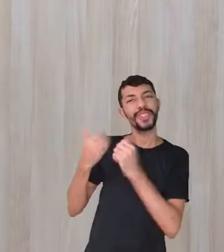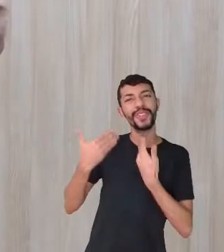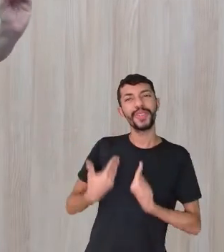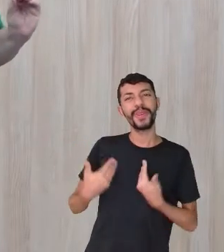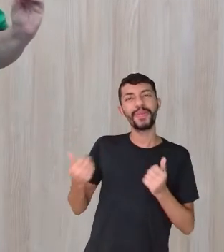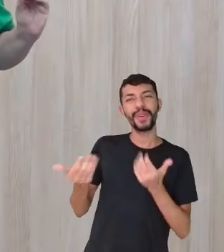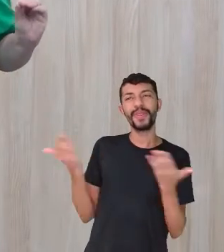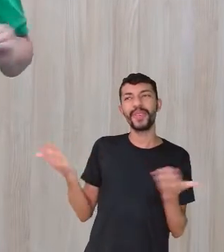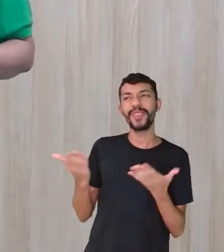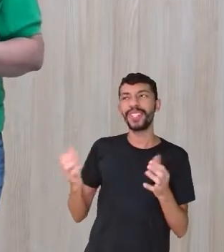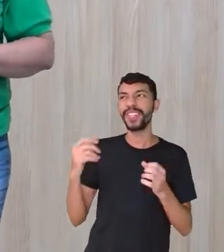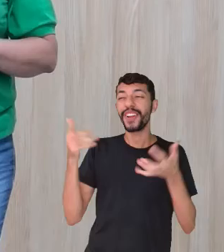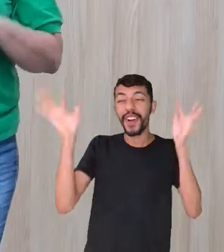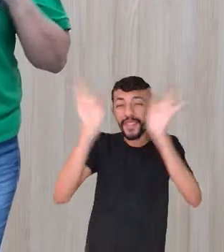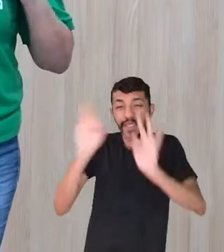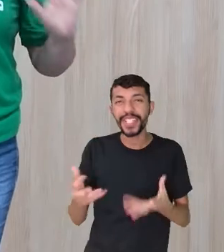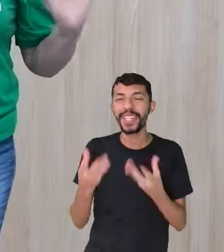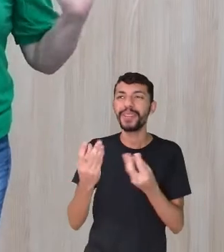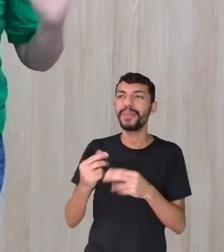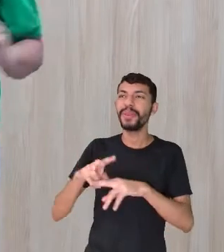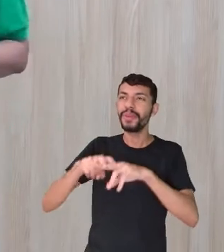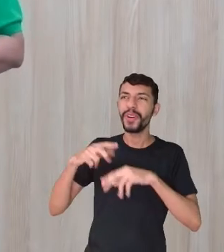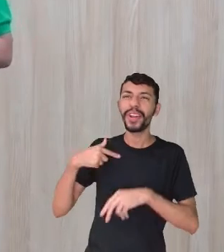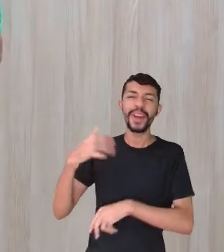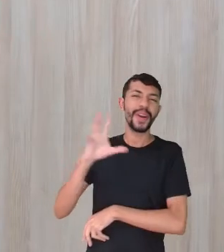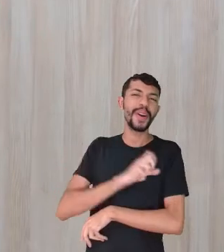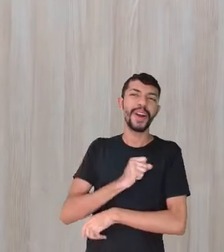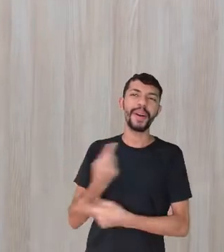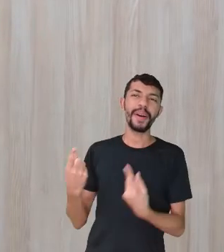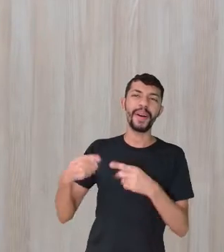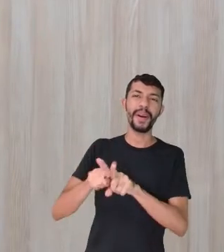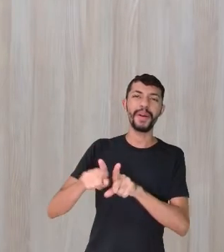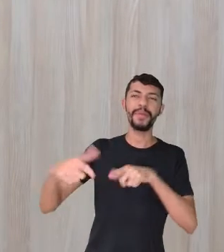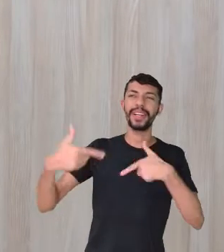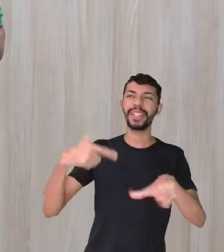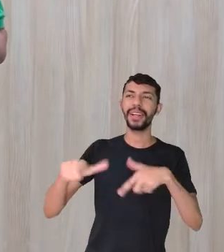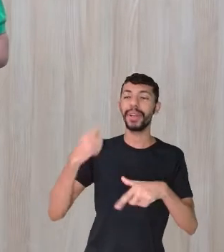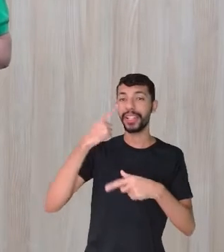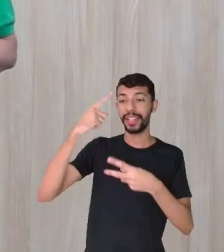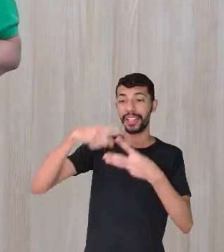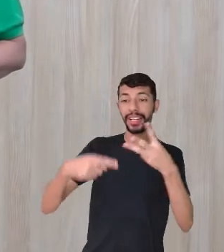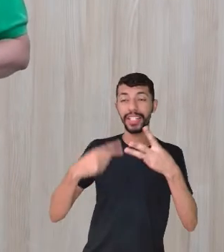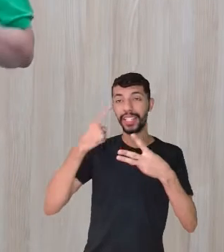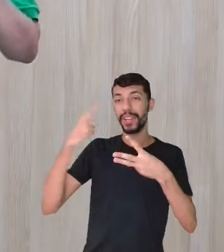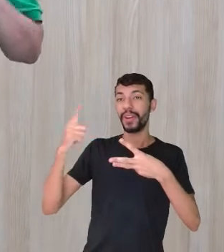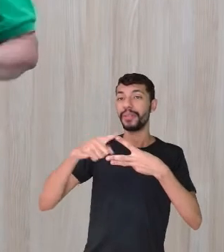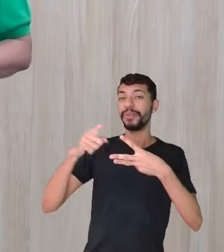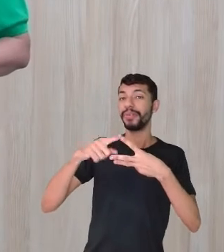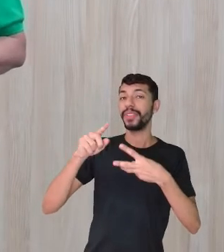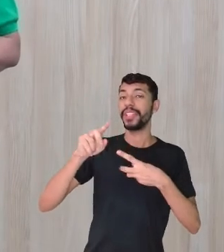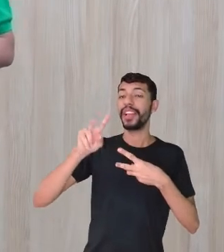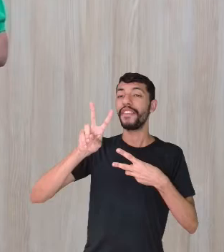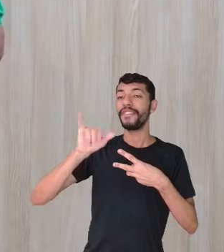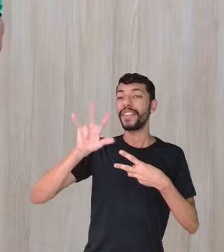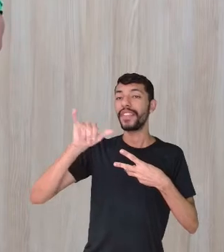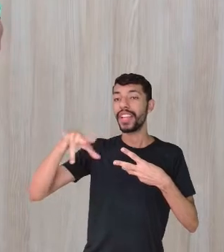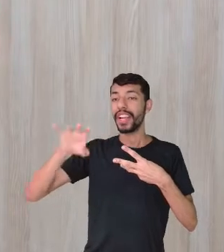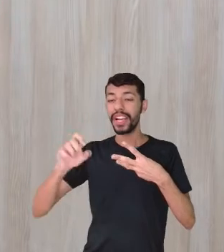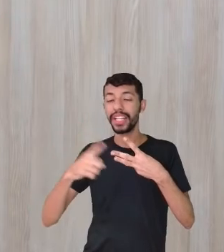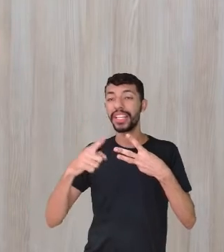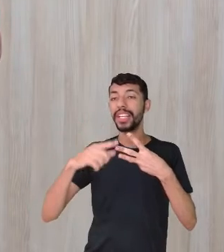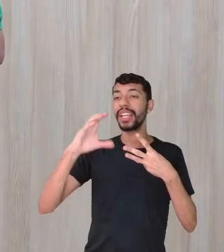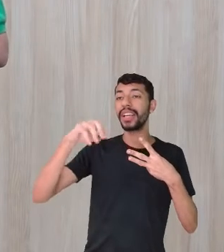alegria imensa no meu coração, porque eu amo essas parceiras de trabalho. Tem 3, Viviane Santos, Camille Borba